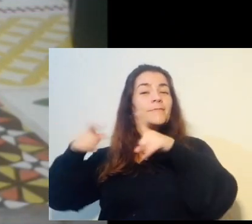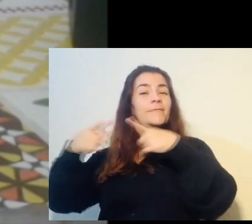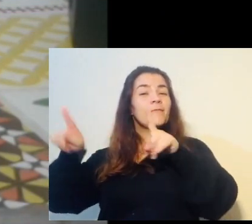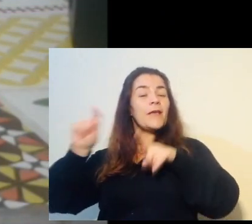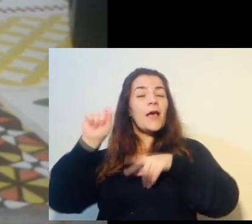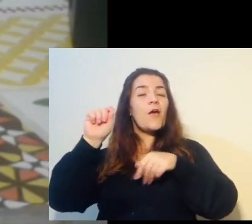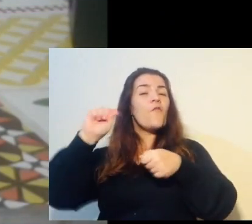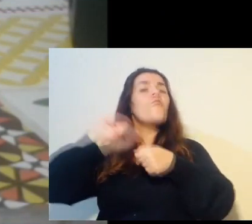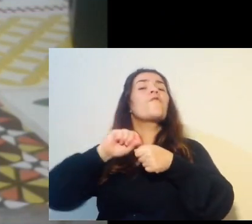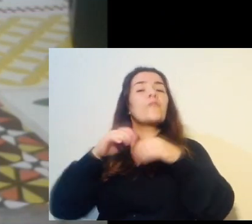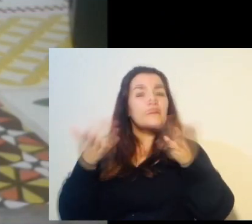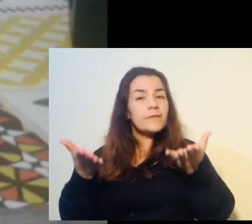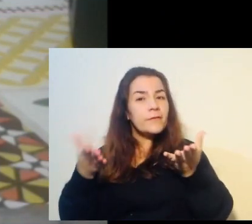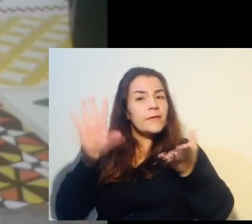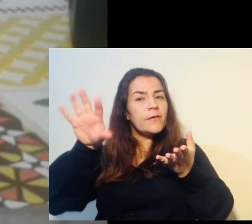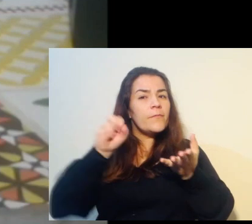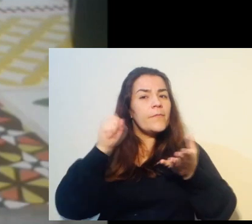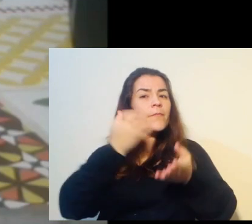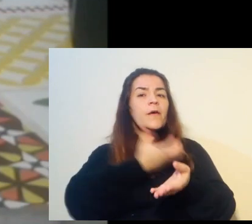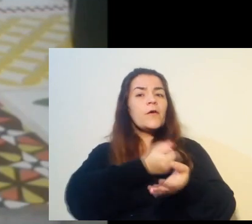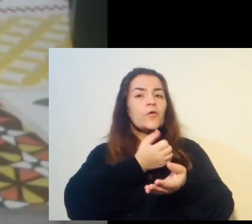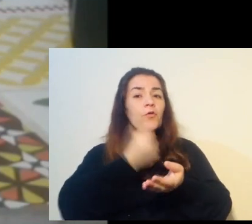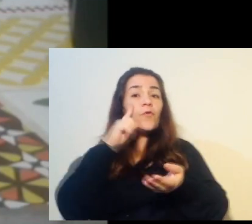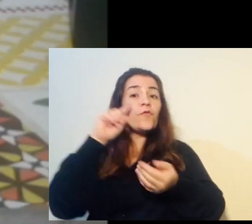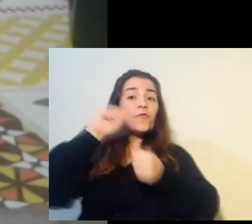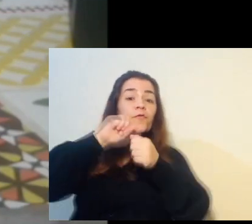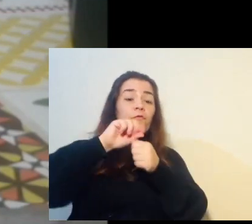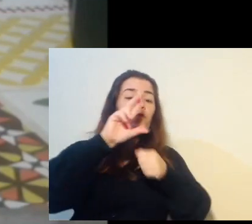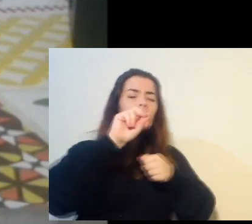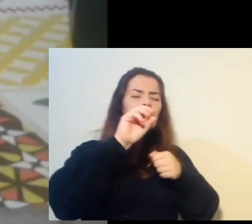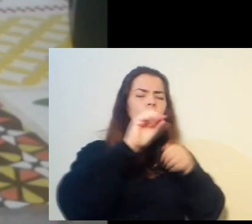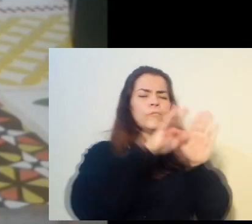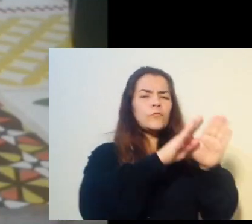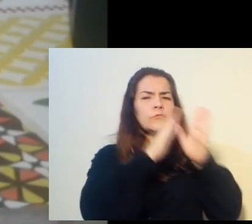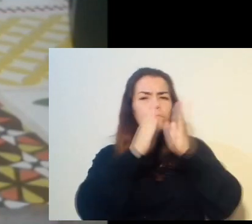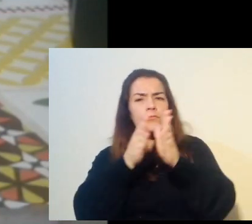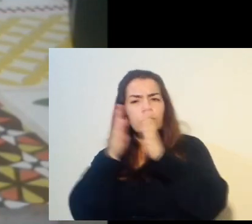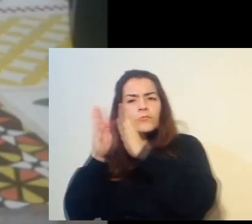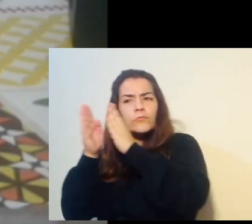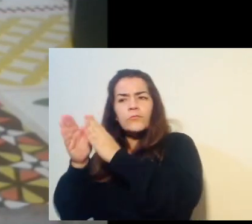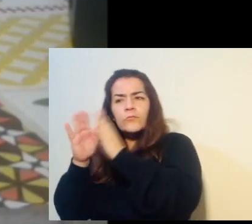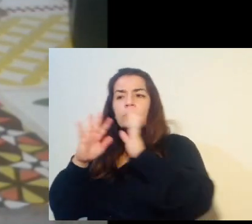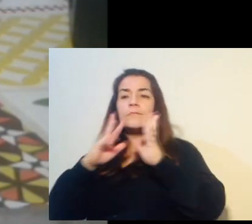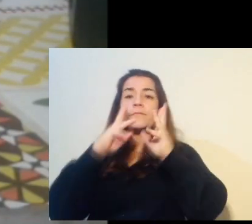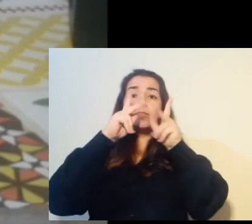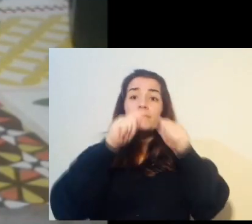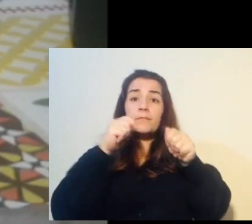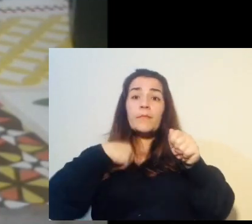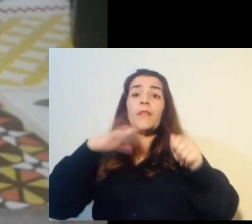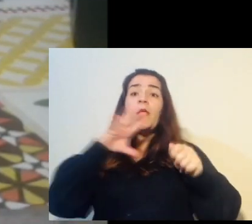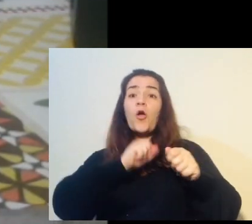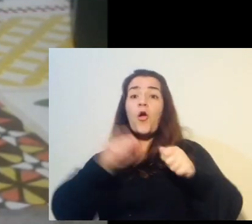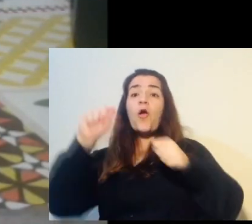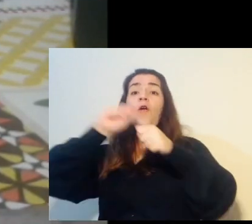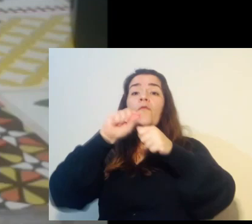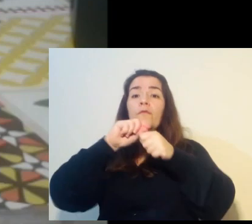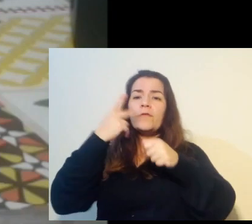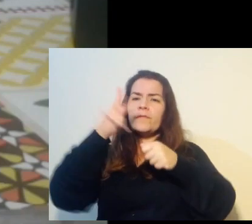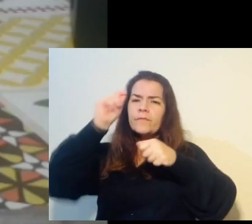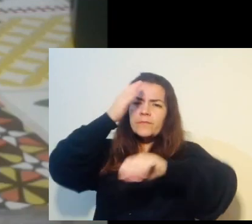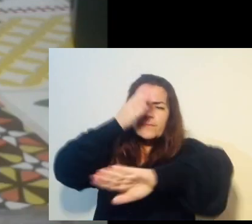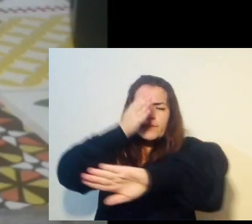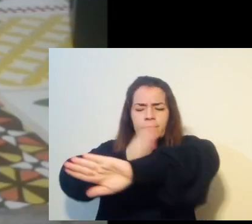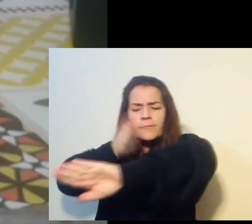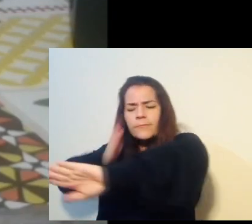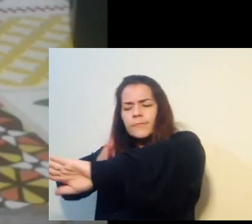temos que fazer? Pegar esses números, olhá-los, fazer um copia e cola, pegar aqui, eu gosto de fazer antes, pegar e dar